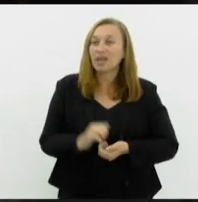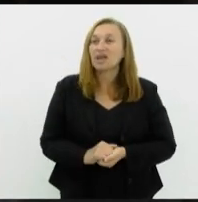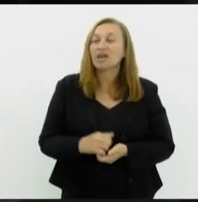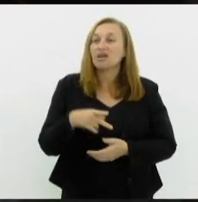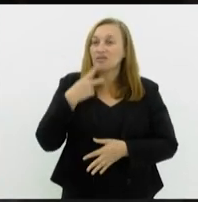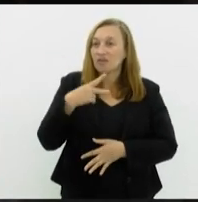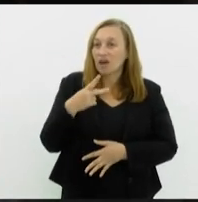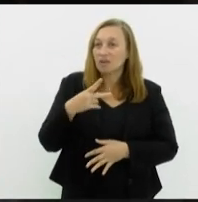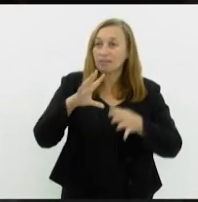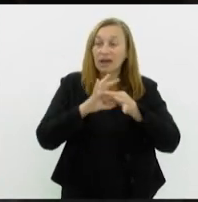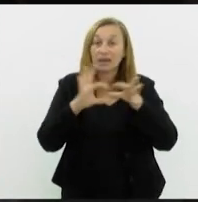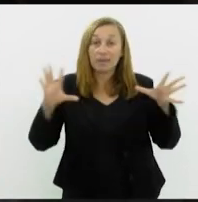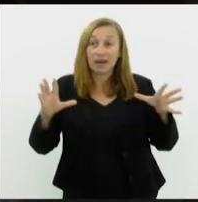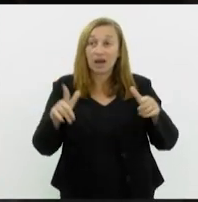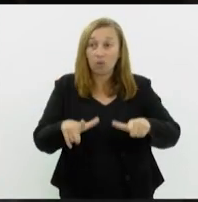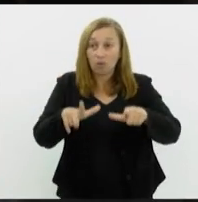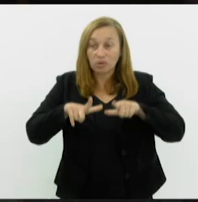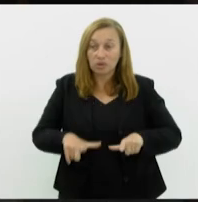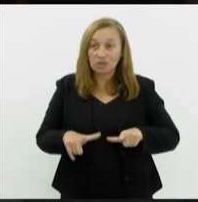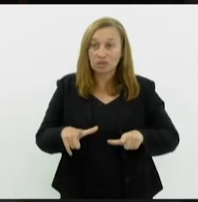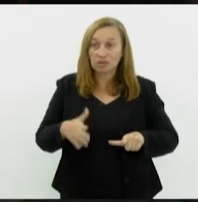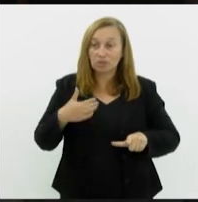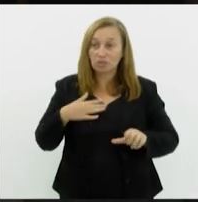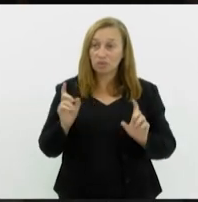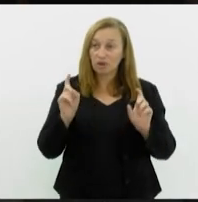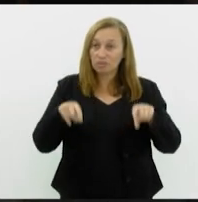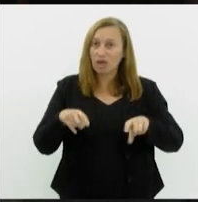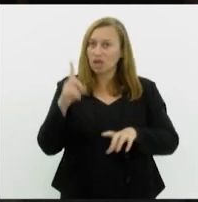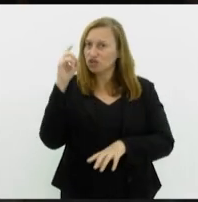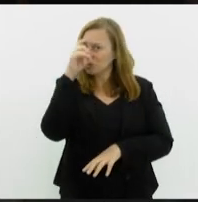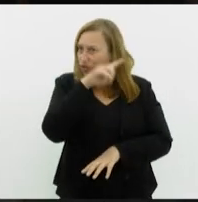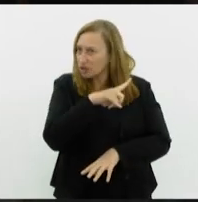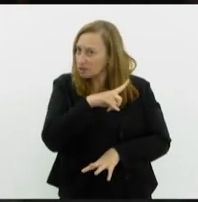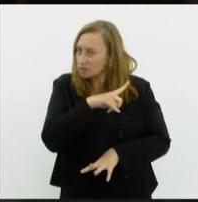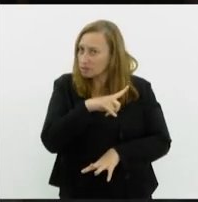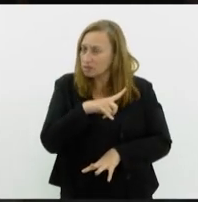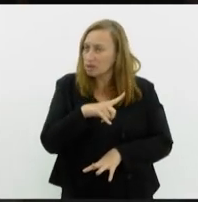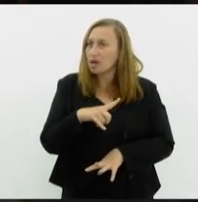para mim liberar uma moção do meu gabinete é uma coisa difícil.